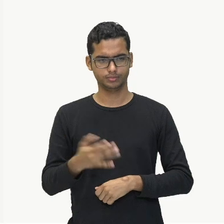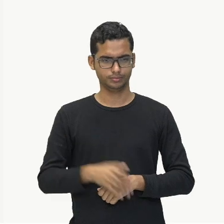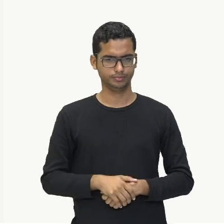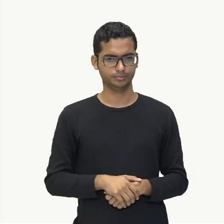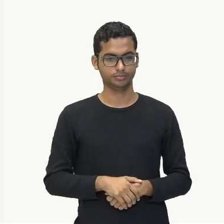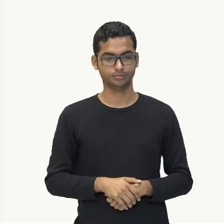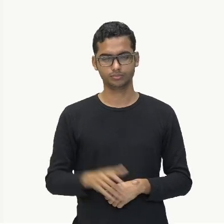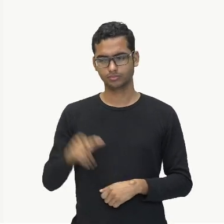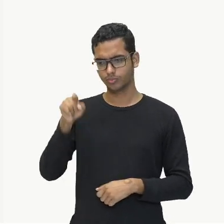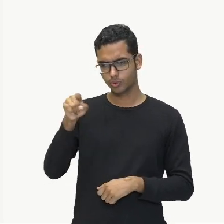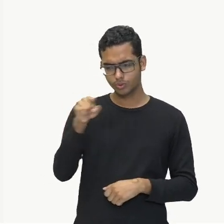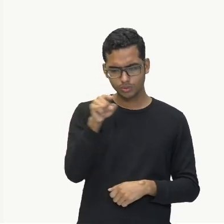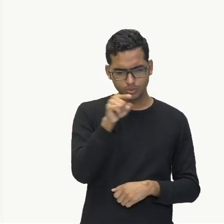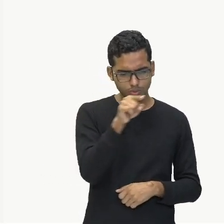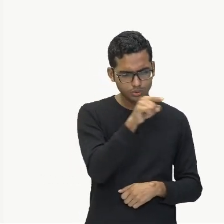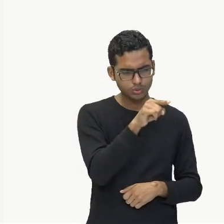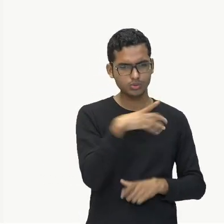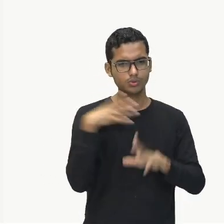7, 8.